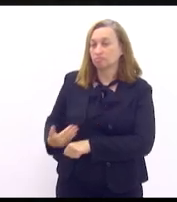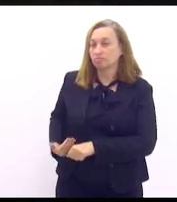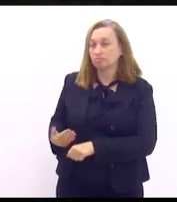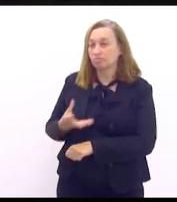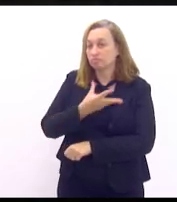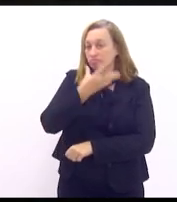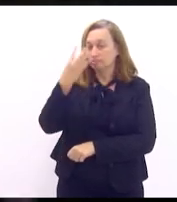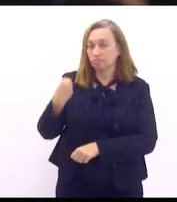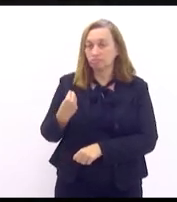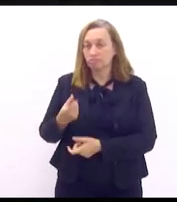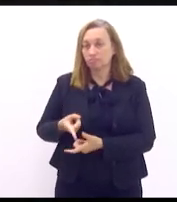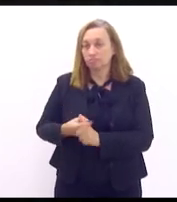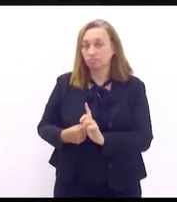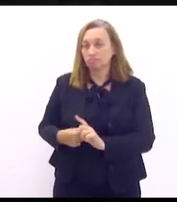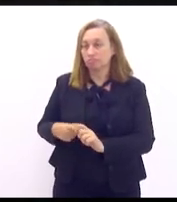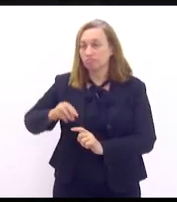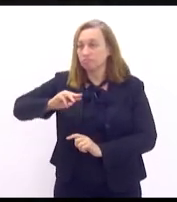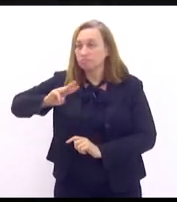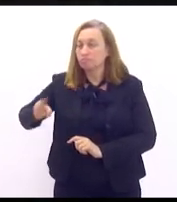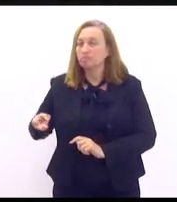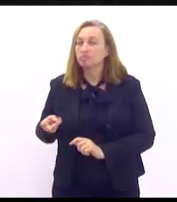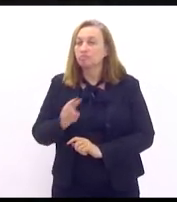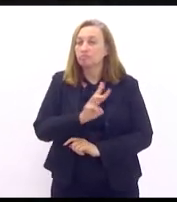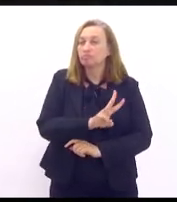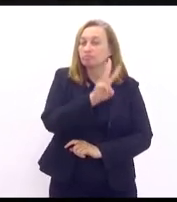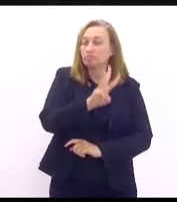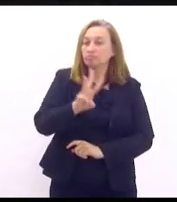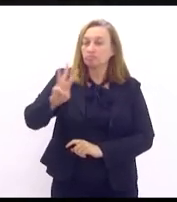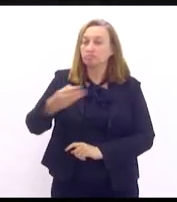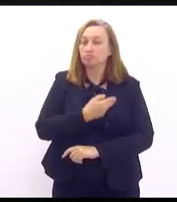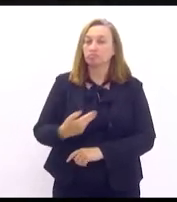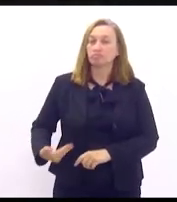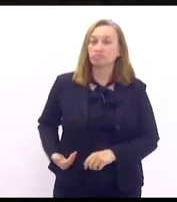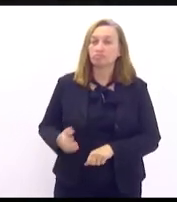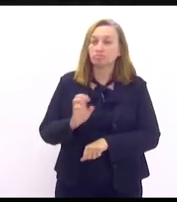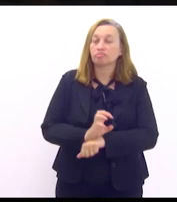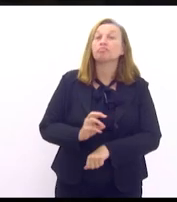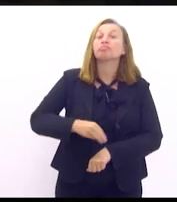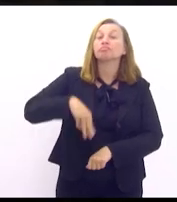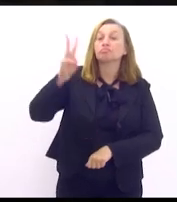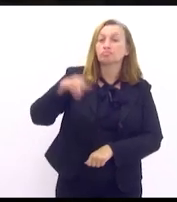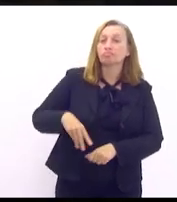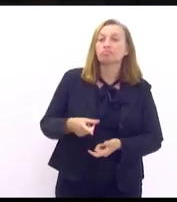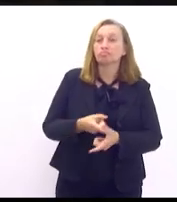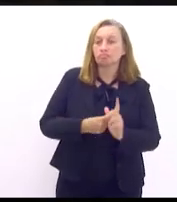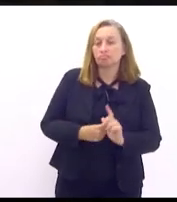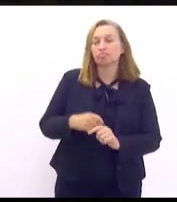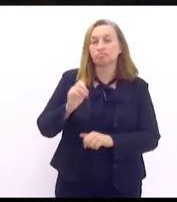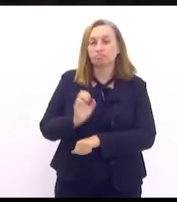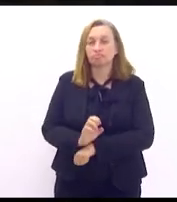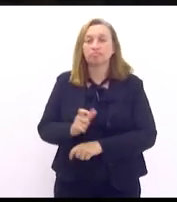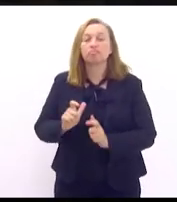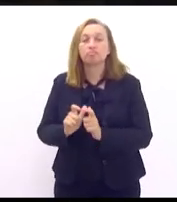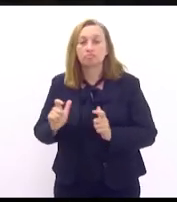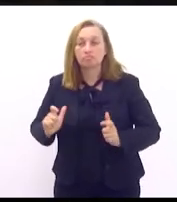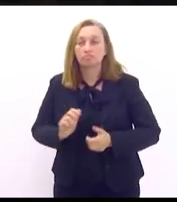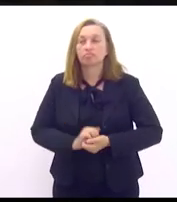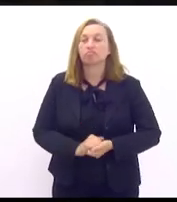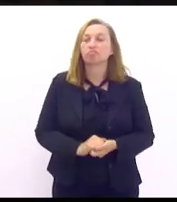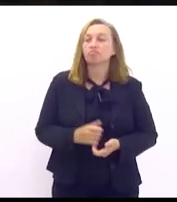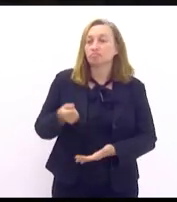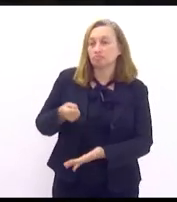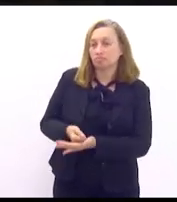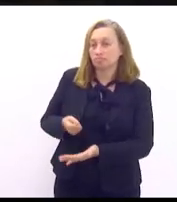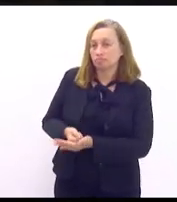bilhões. Isso está lá, ó, no site do governo do Estado, quem são os grandes devedores na dívida ativa do Estado. E ao invés de cobrar